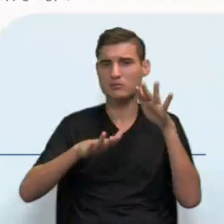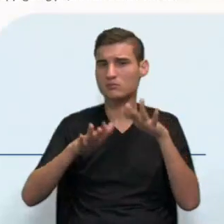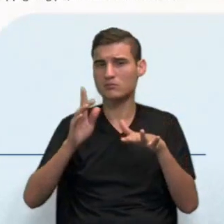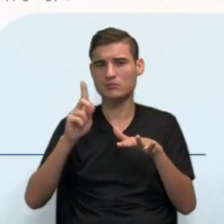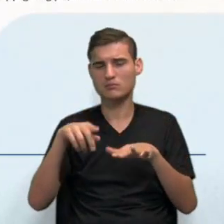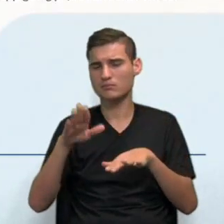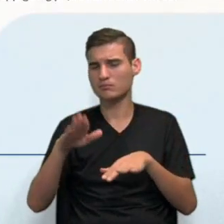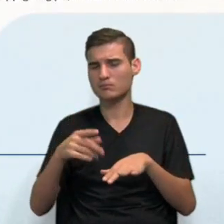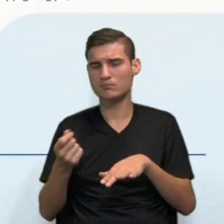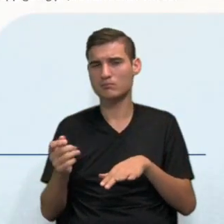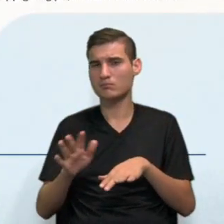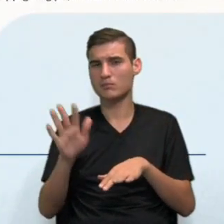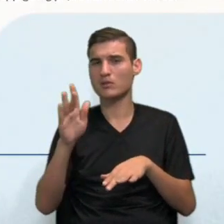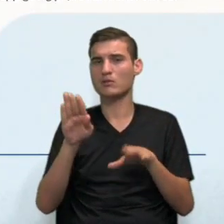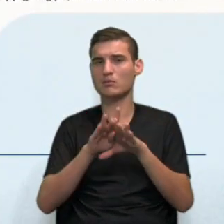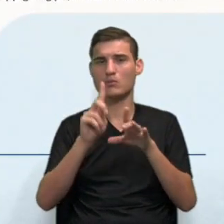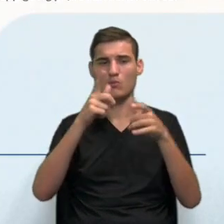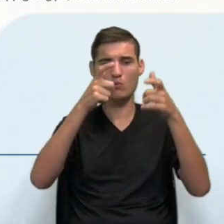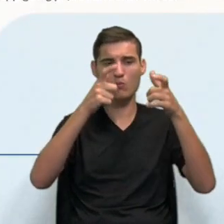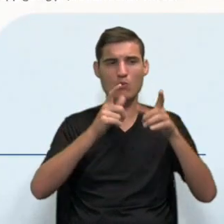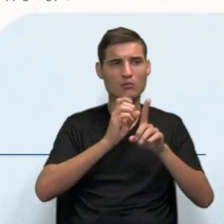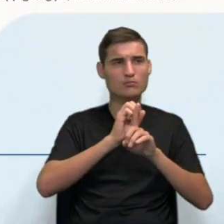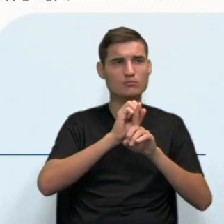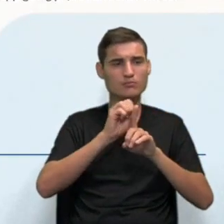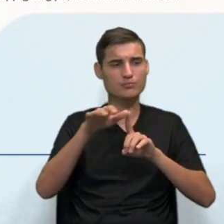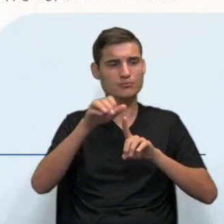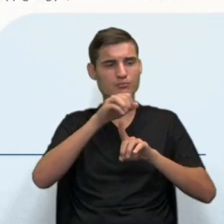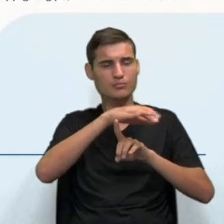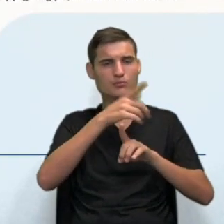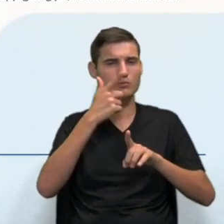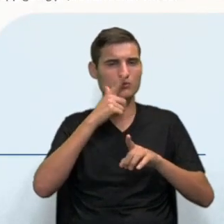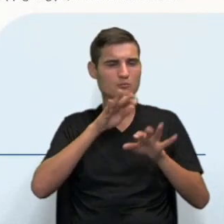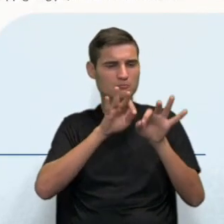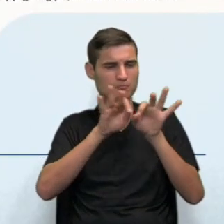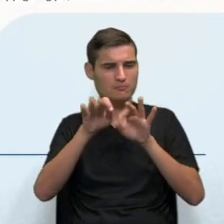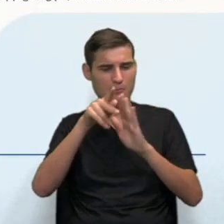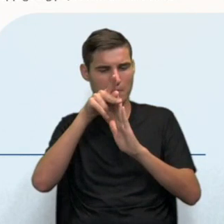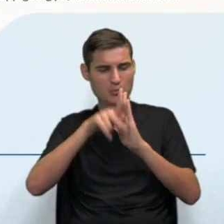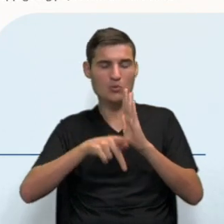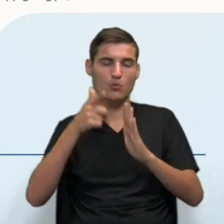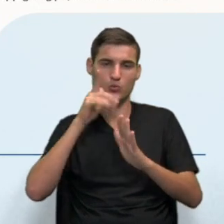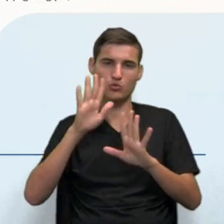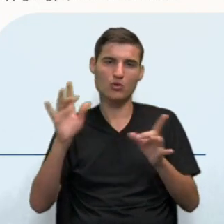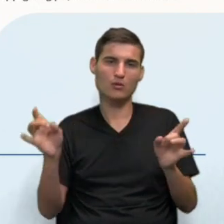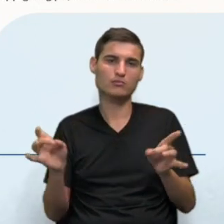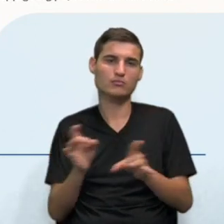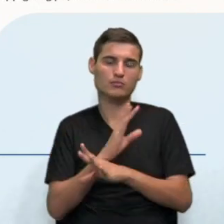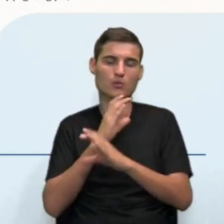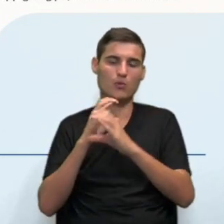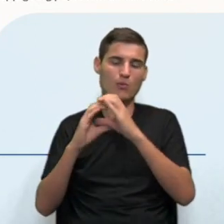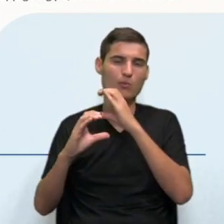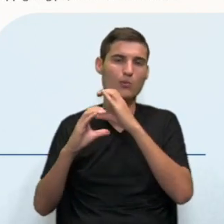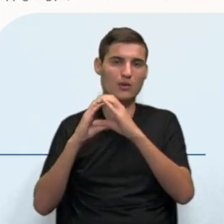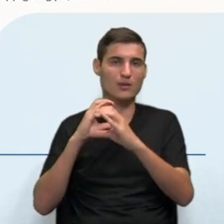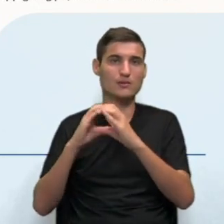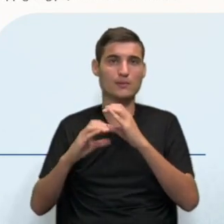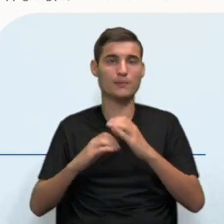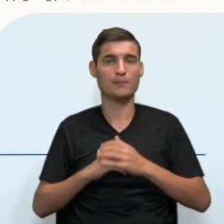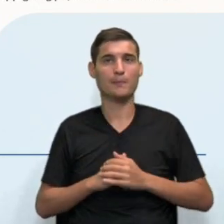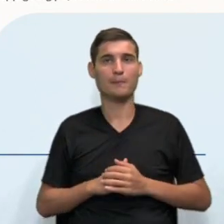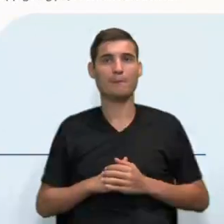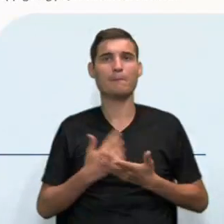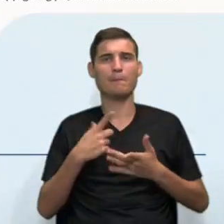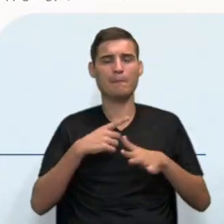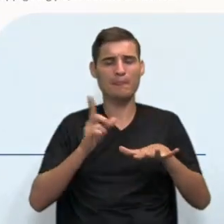caso. Uma estação radiobase com potência de transmissão bem projetada consegue dar conta do trabalho. E qual que vai ser o